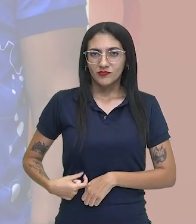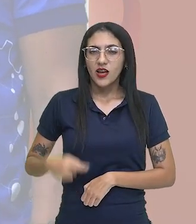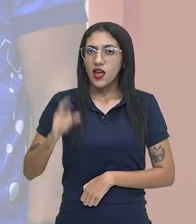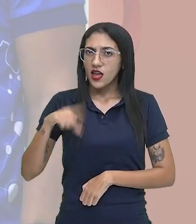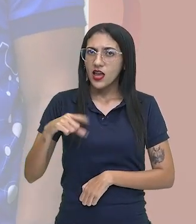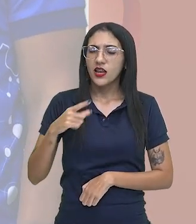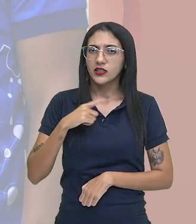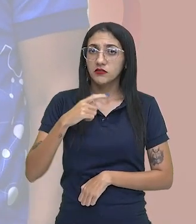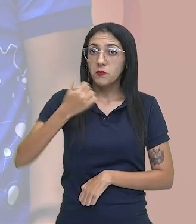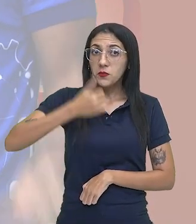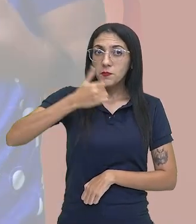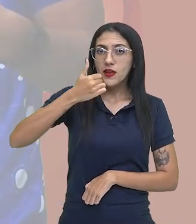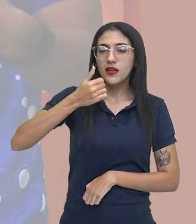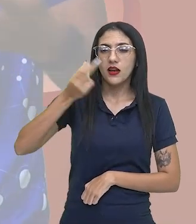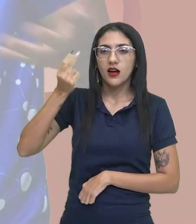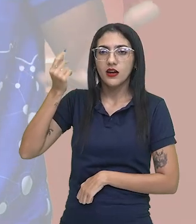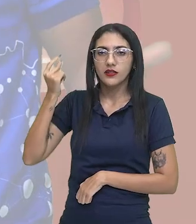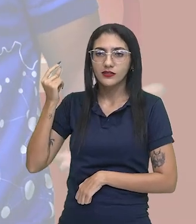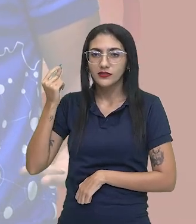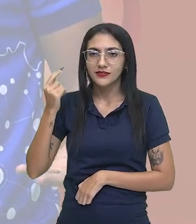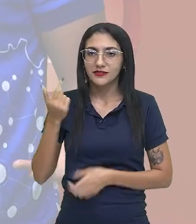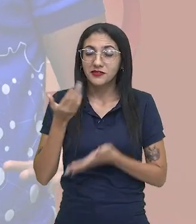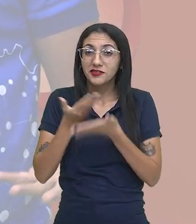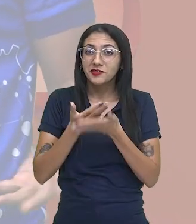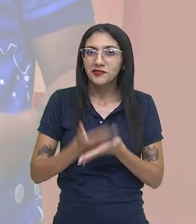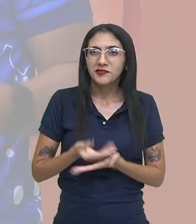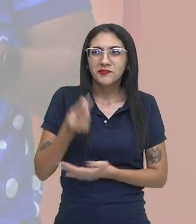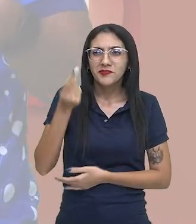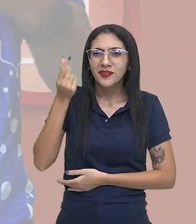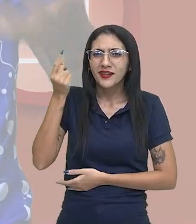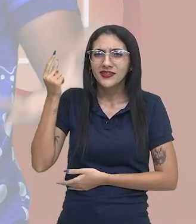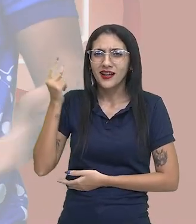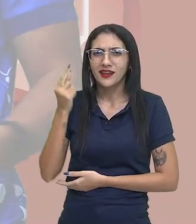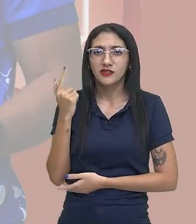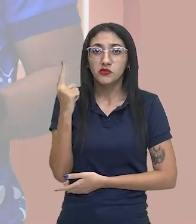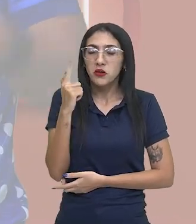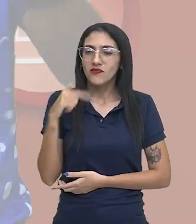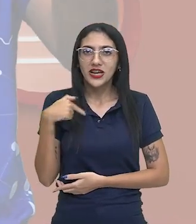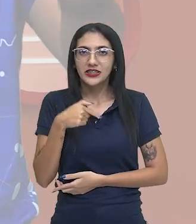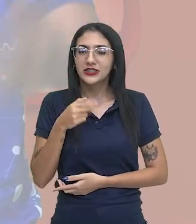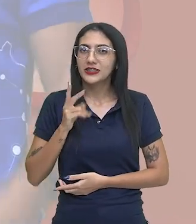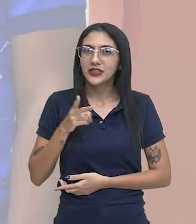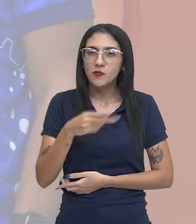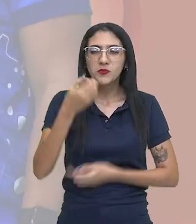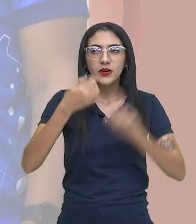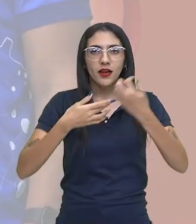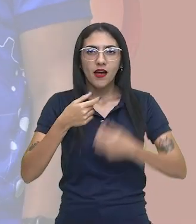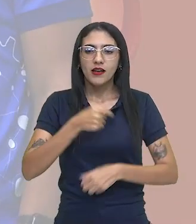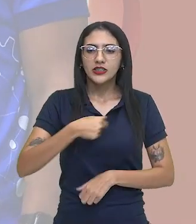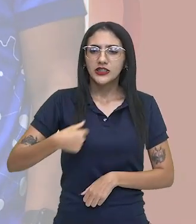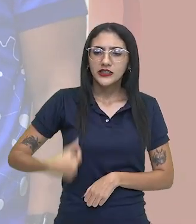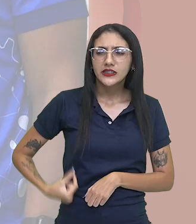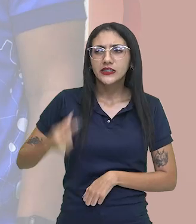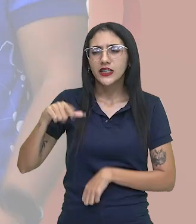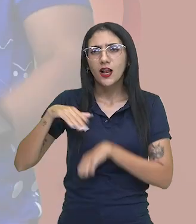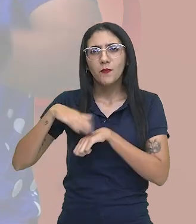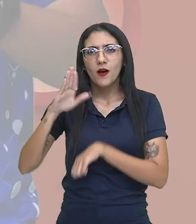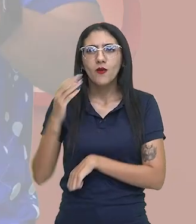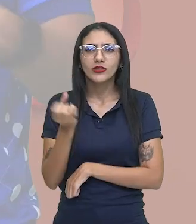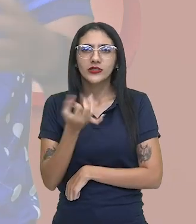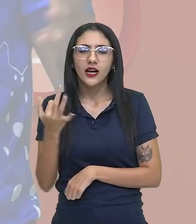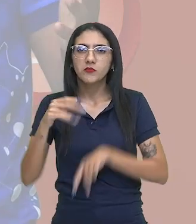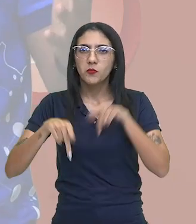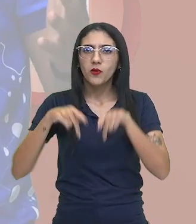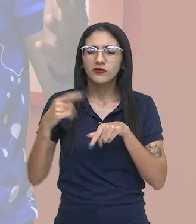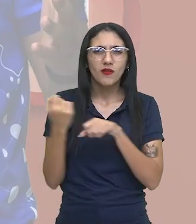a maior quantidade de pessoas. Nas aulas de geografia, né, a gente sempre falava, é a China é o país mais populoso do mundo.